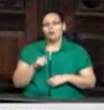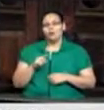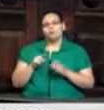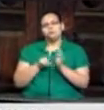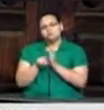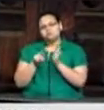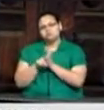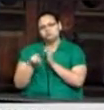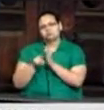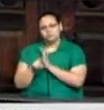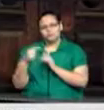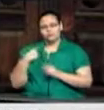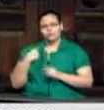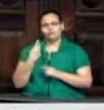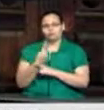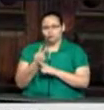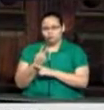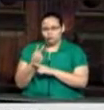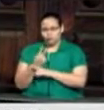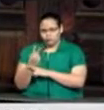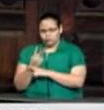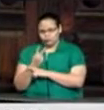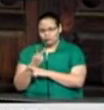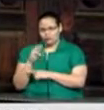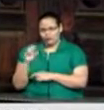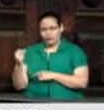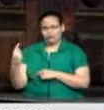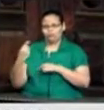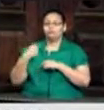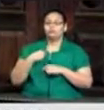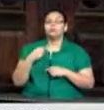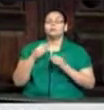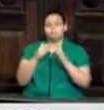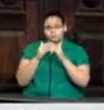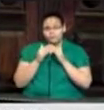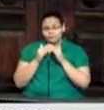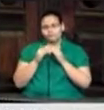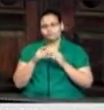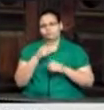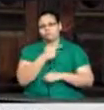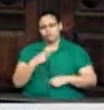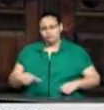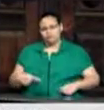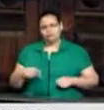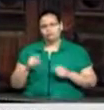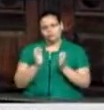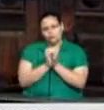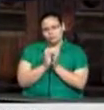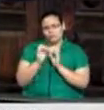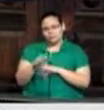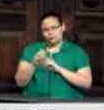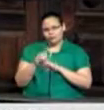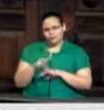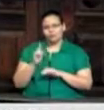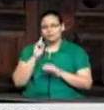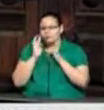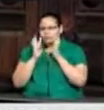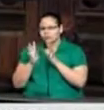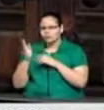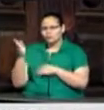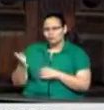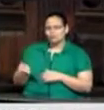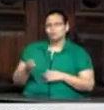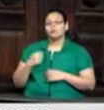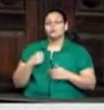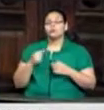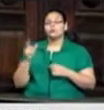porque uma vez sendo procurado pelos pais, eu fiz um pedido ao presidente da Comissão de Educação para ouvi-los. E quais são